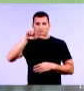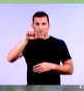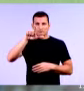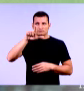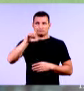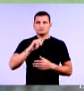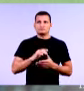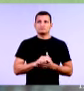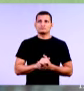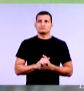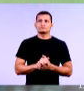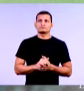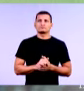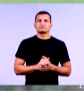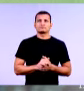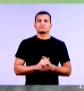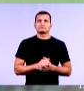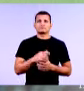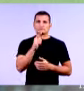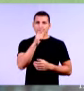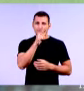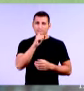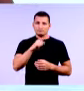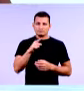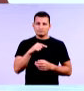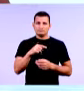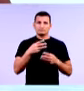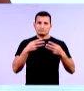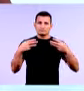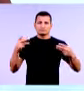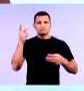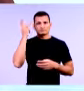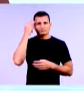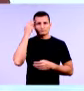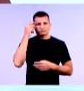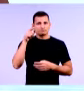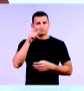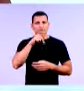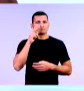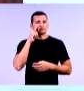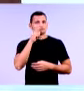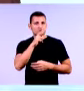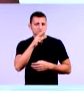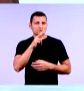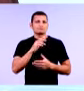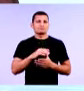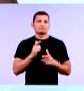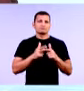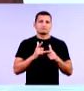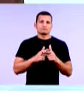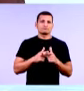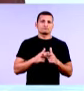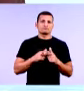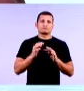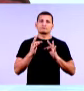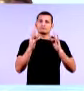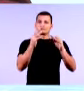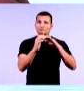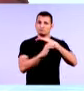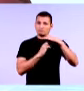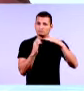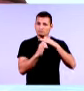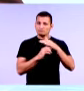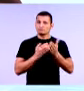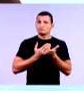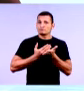gente, ela é uma rede muito comum que você vai ver no mercado. Porque toda empresa, quando inicia, ela inicia